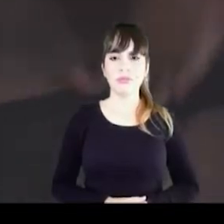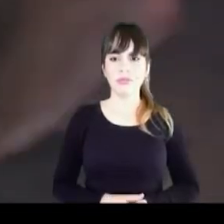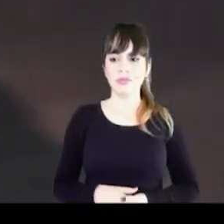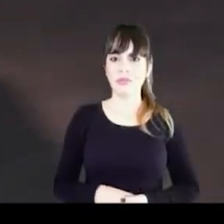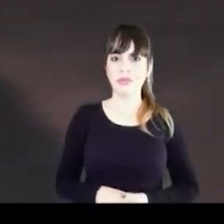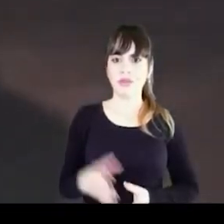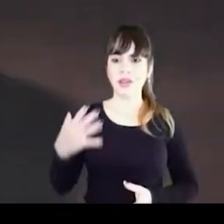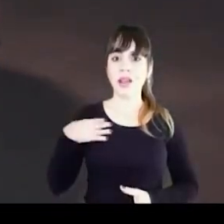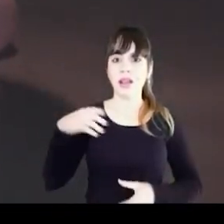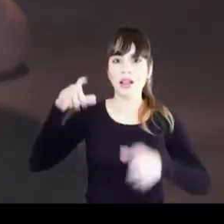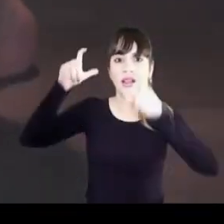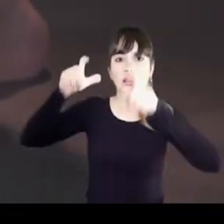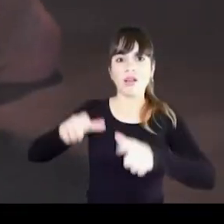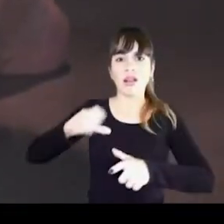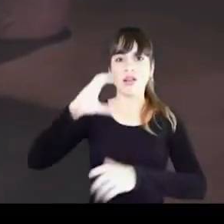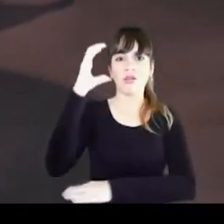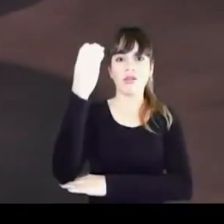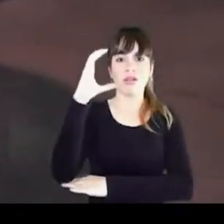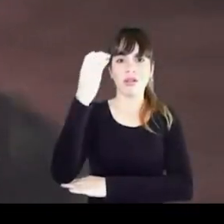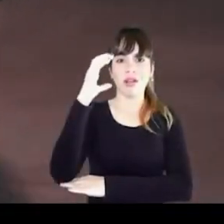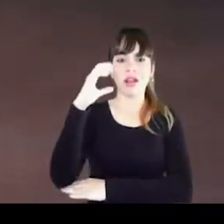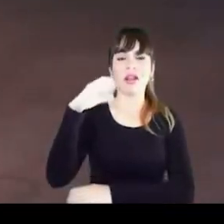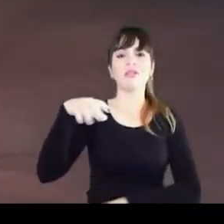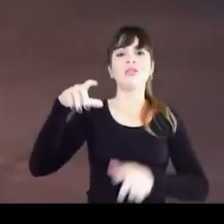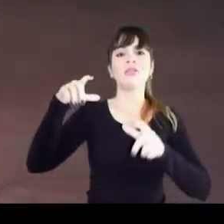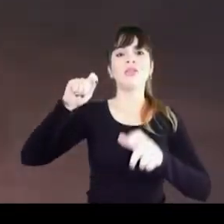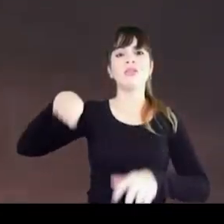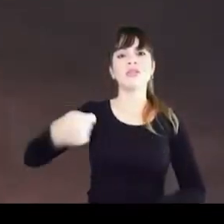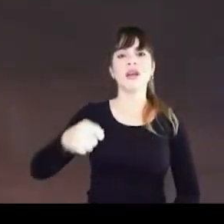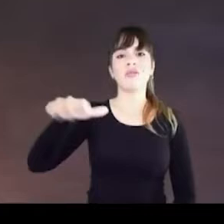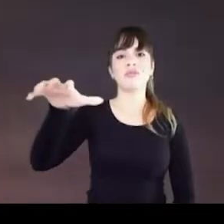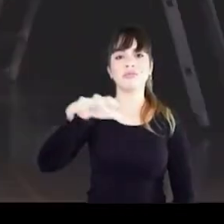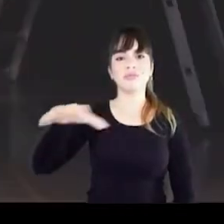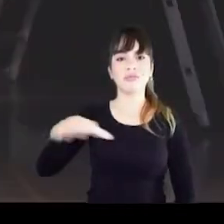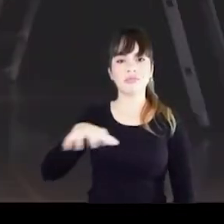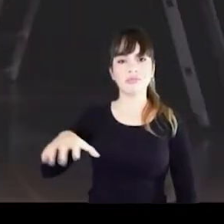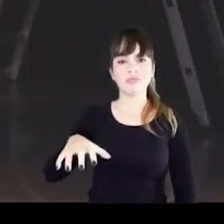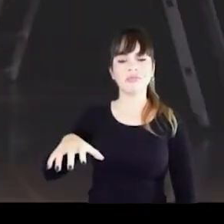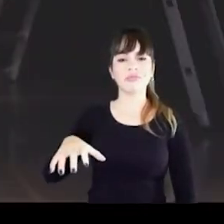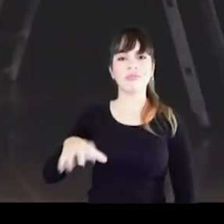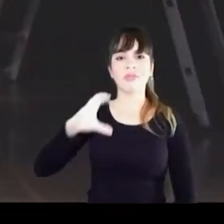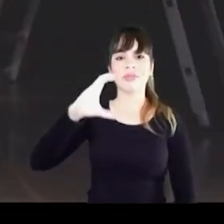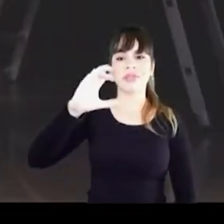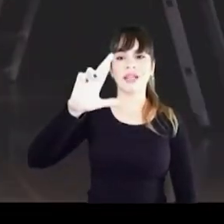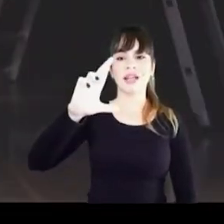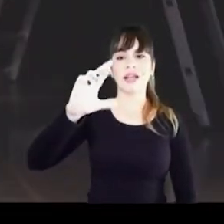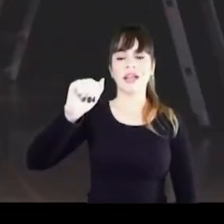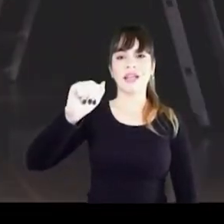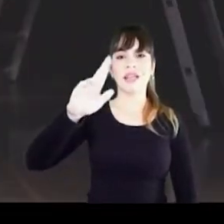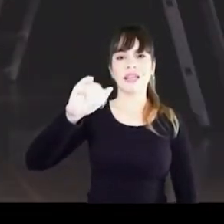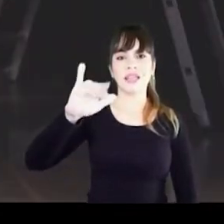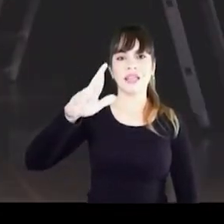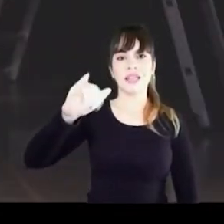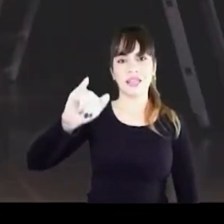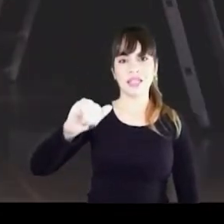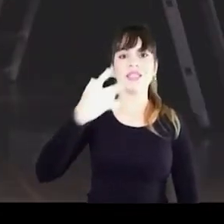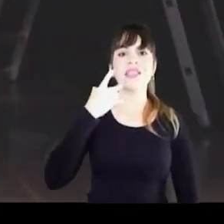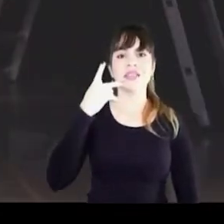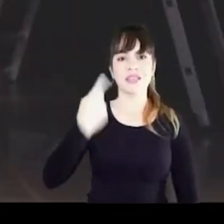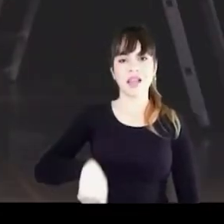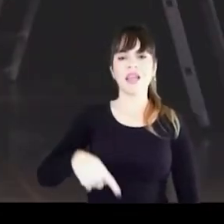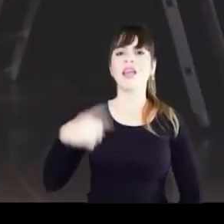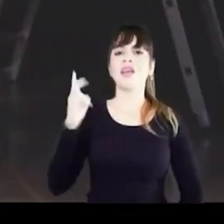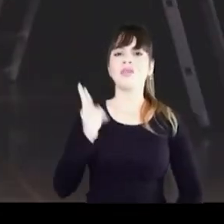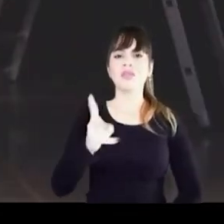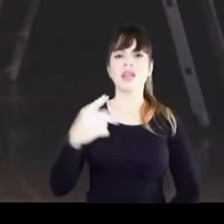nasci na cidade do Crato, Cariri cearense. Joelhos levemente flexionados. Boa